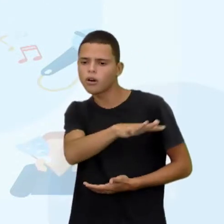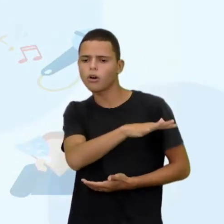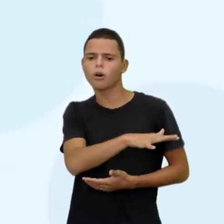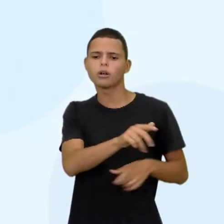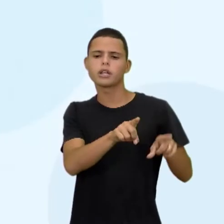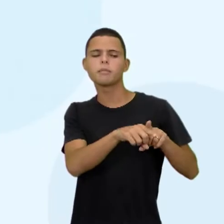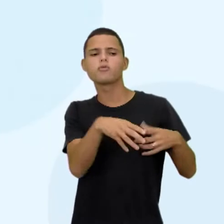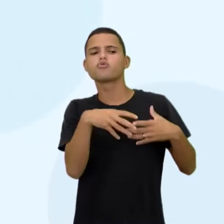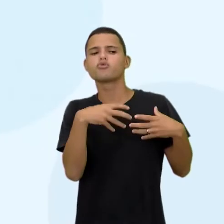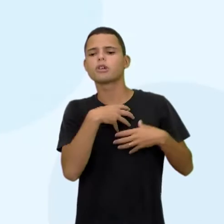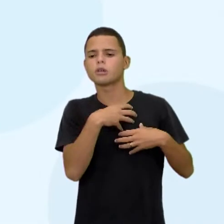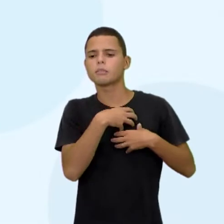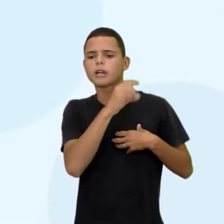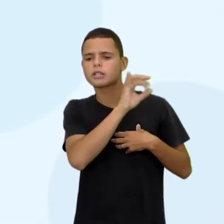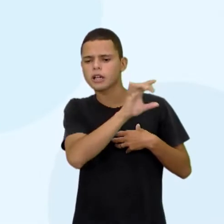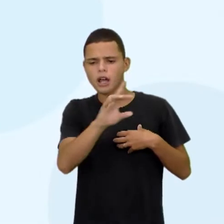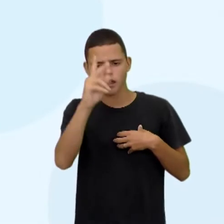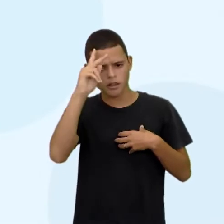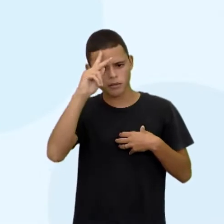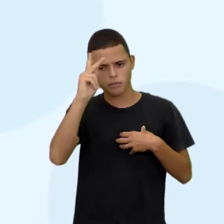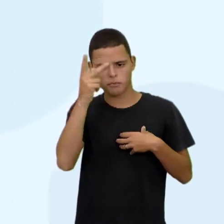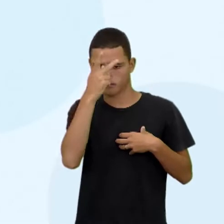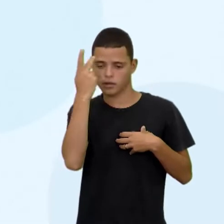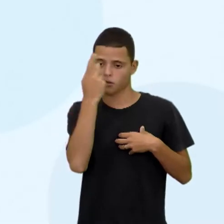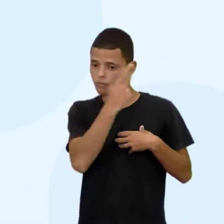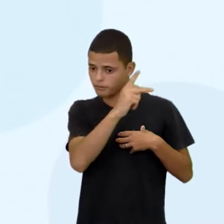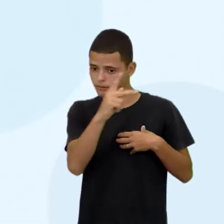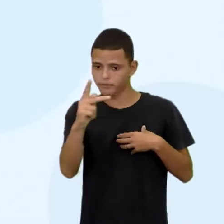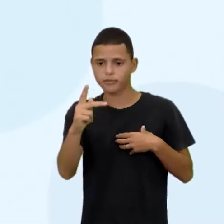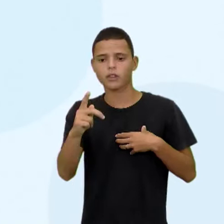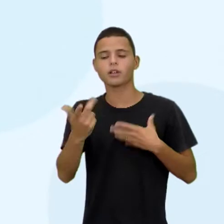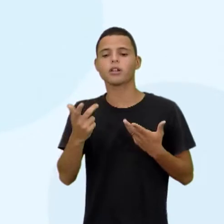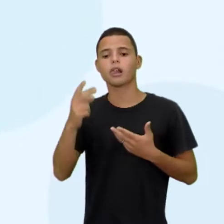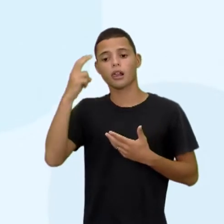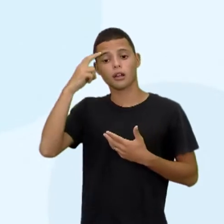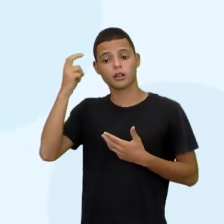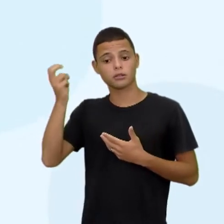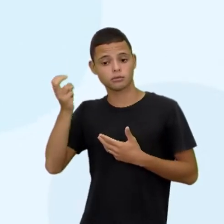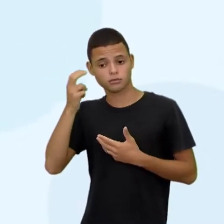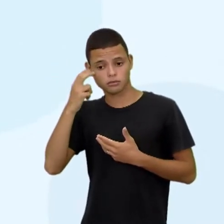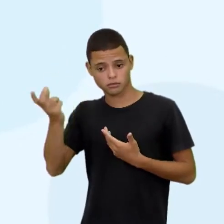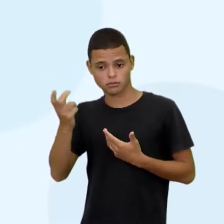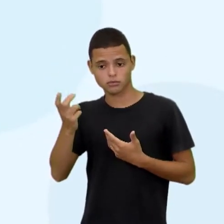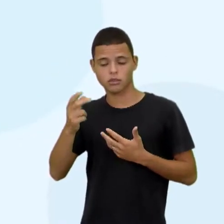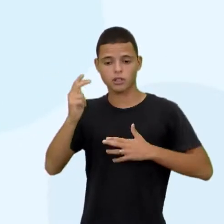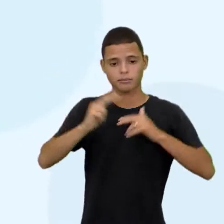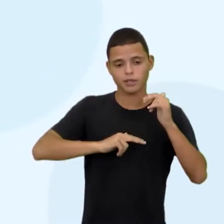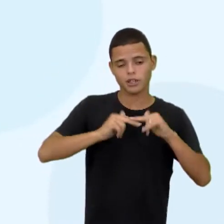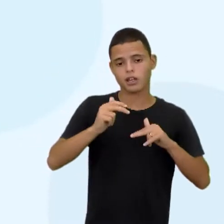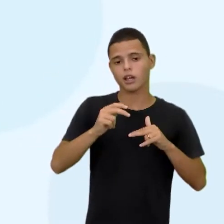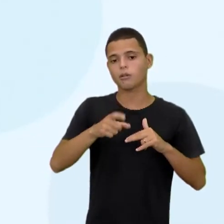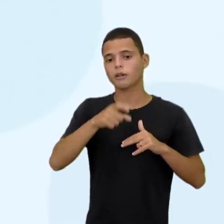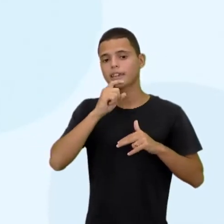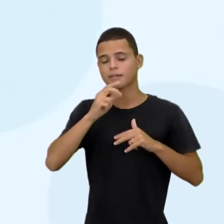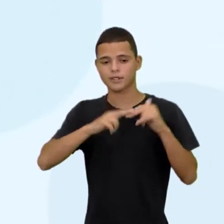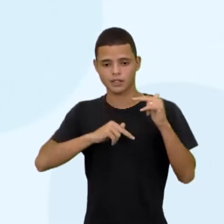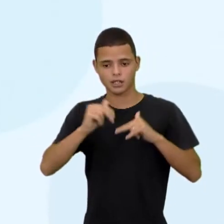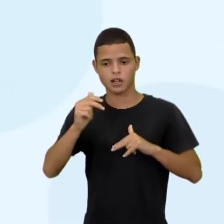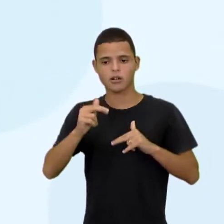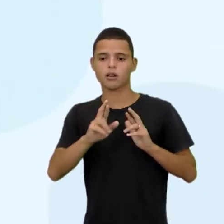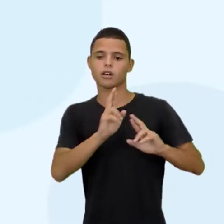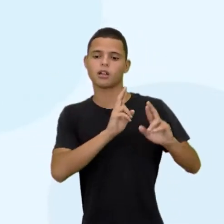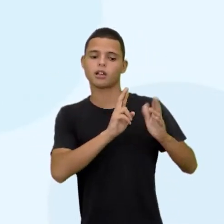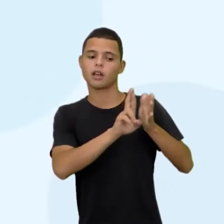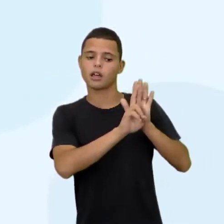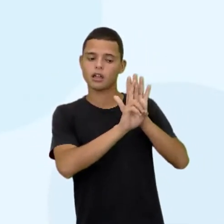das pessoas. As culturas material e imaterial representam os dois tipos